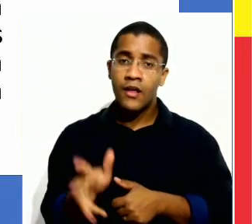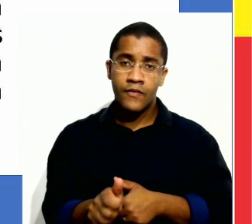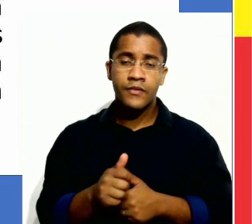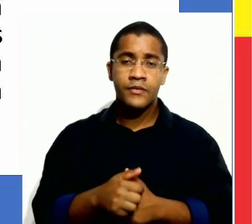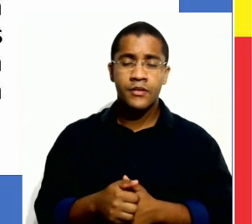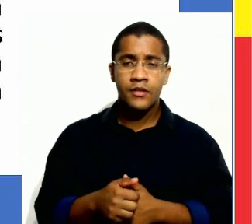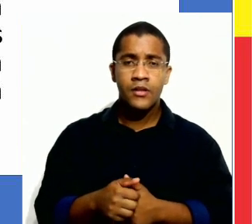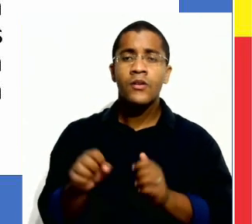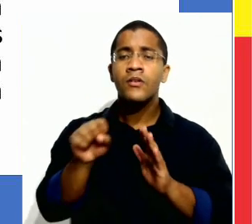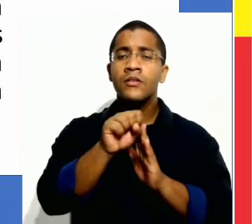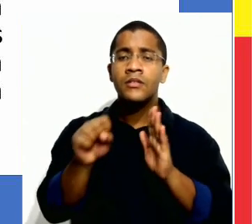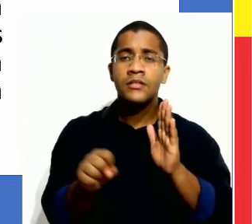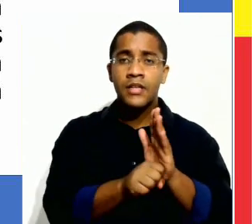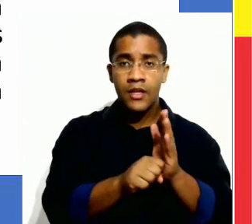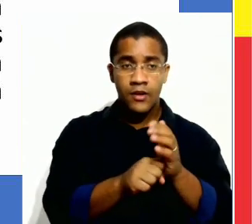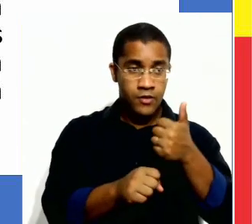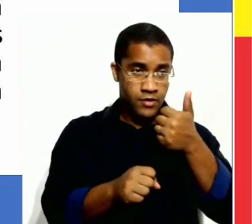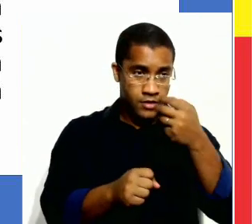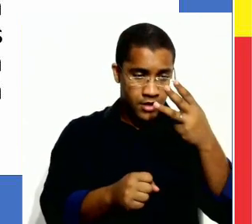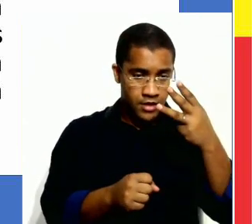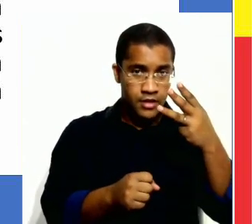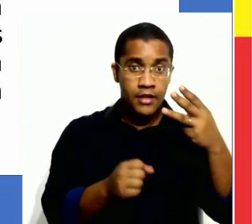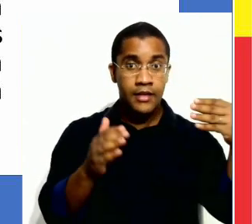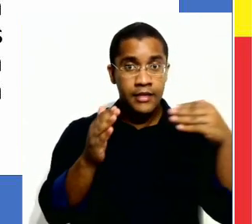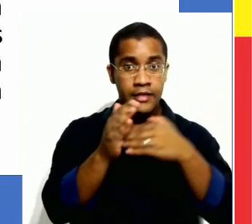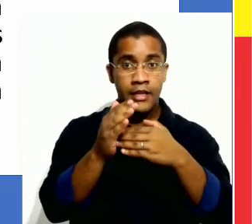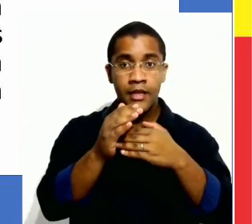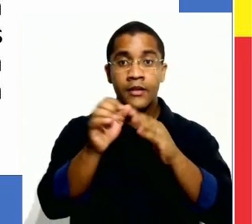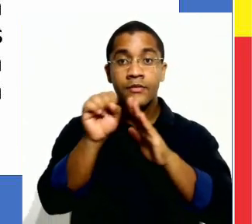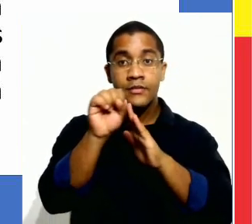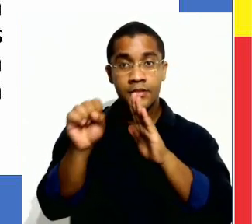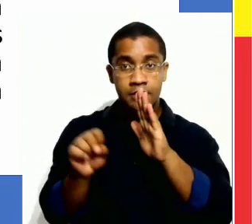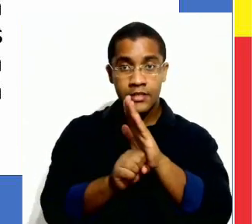século XIII ao século XVI,